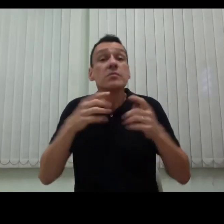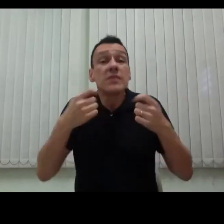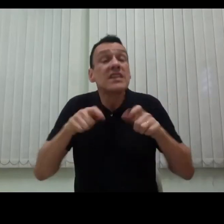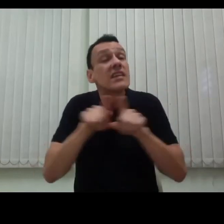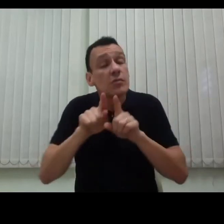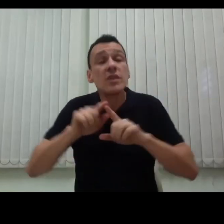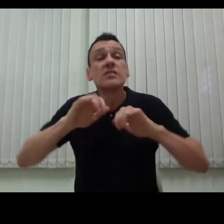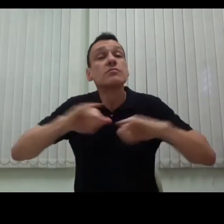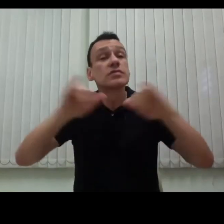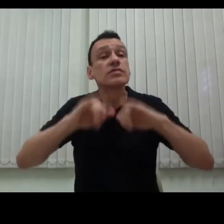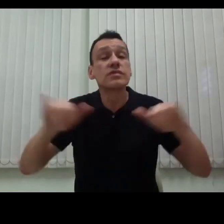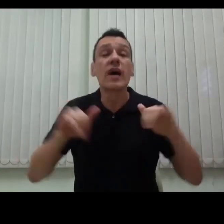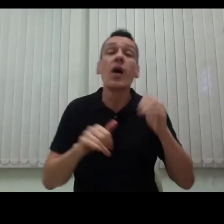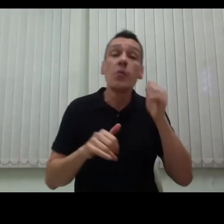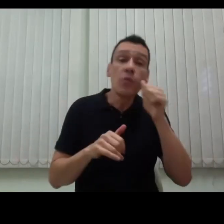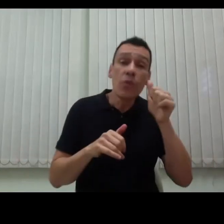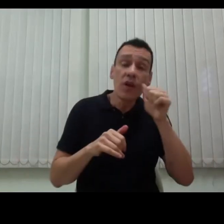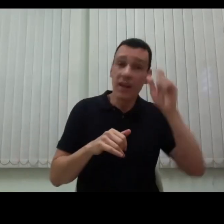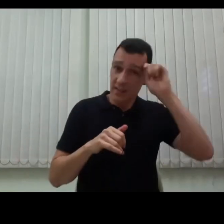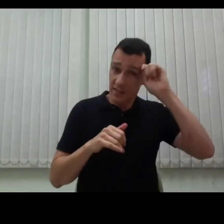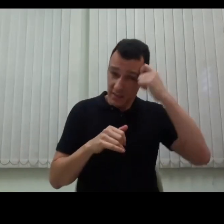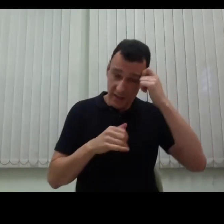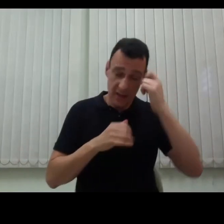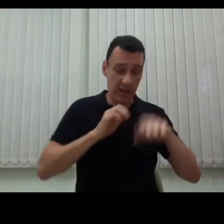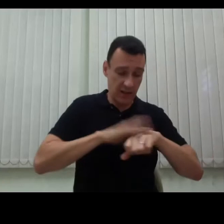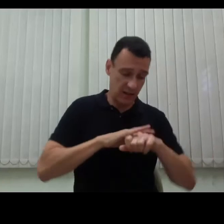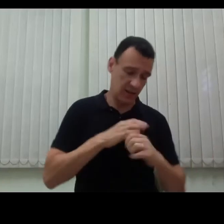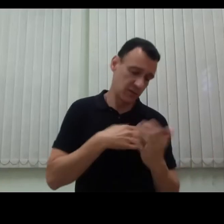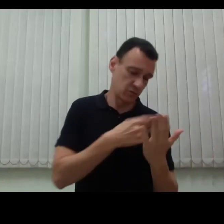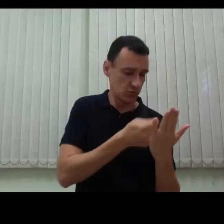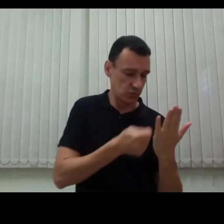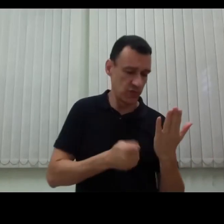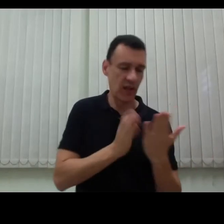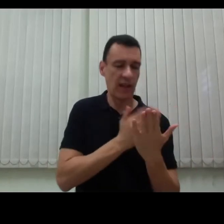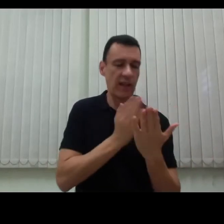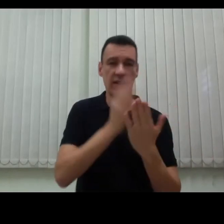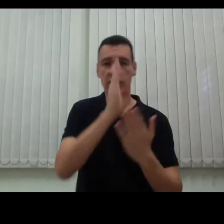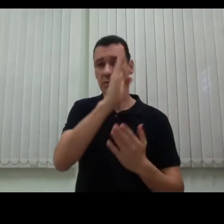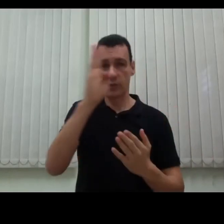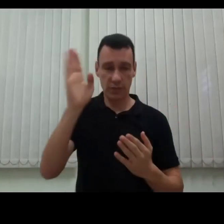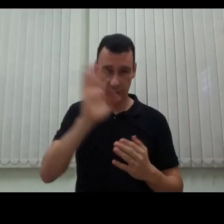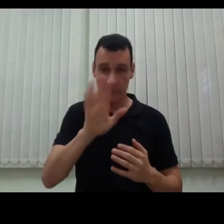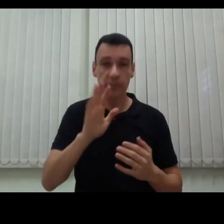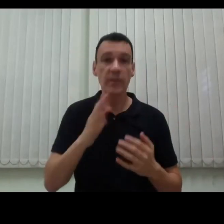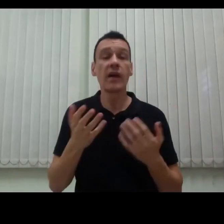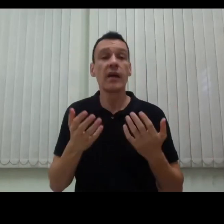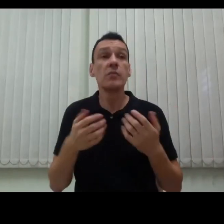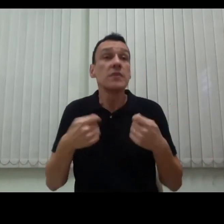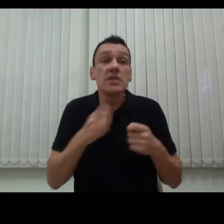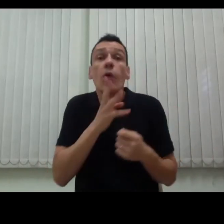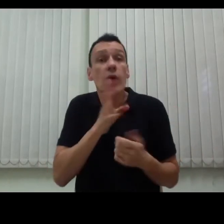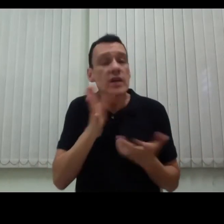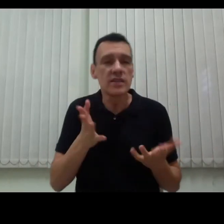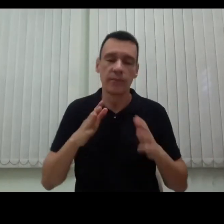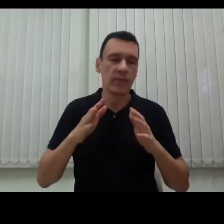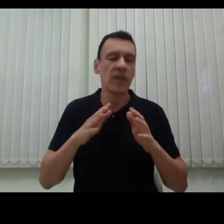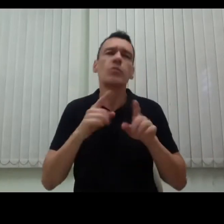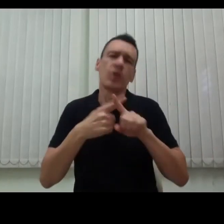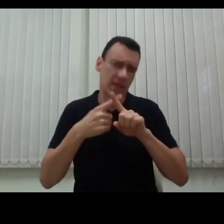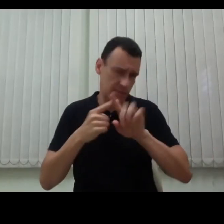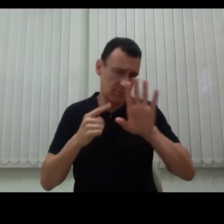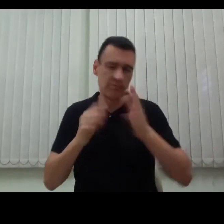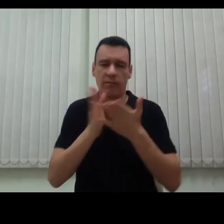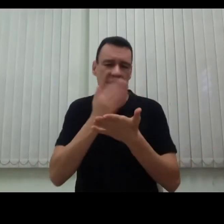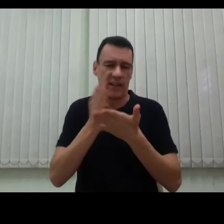aqui no comecinho, alguém disse, bom, eu tenho vários livros na biblioteca, mas eu não sei se são escritoras negras ou não. Não, nós não sabemos, porque isso não